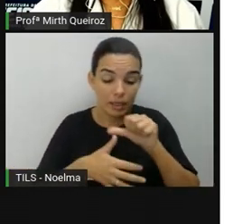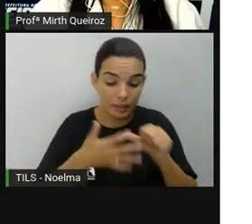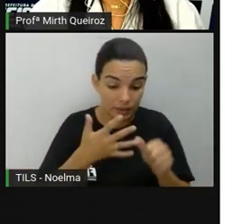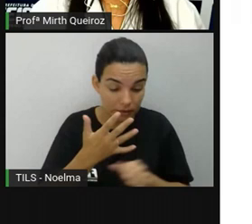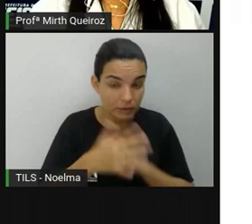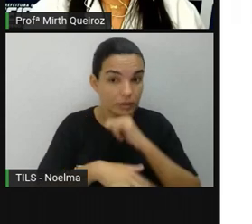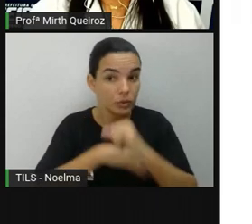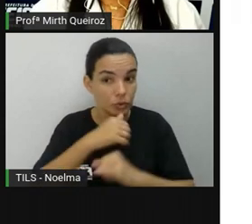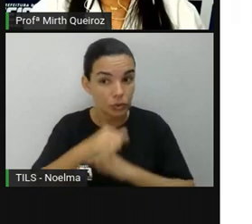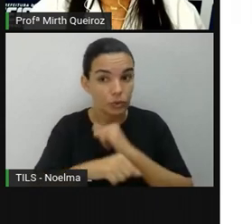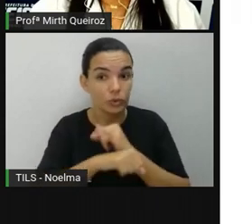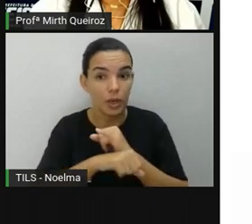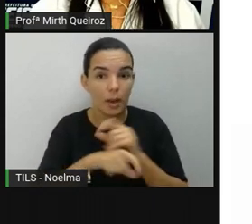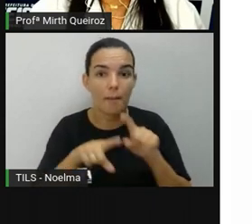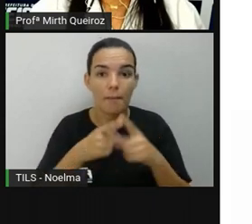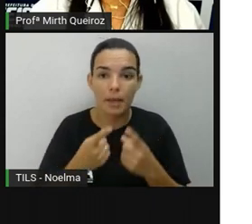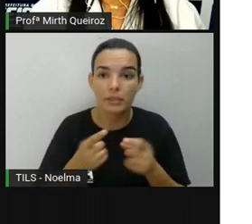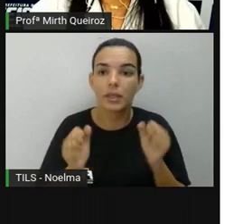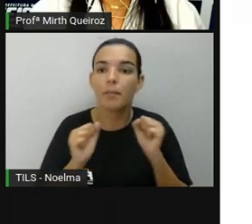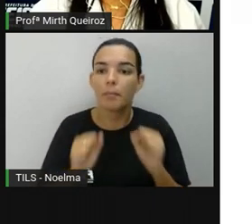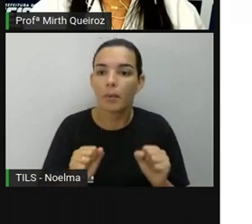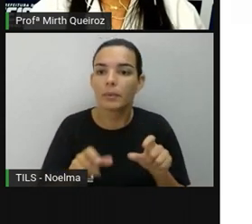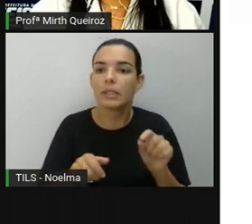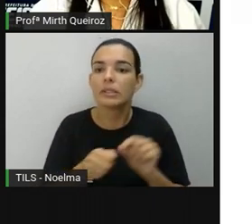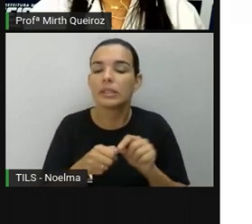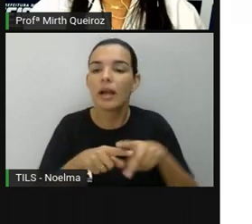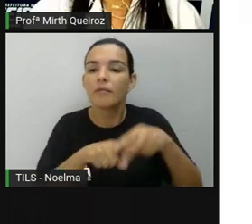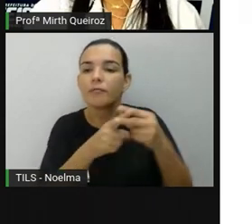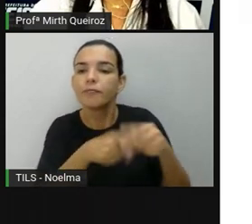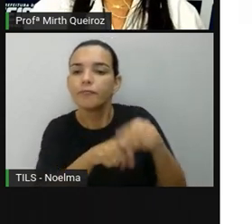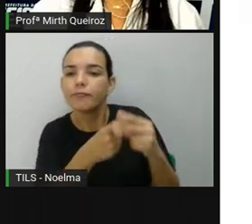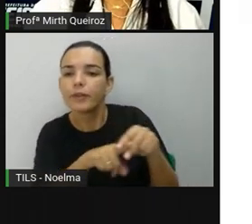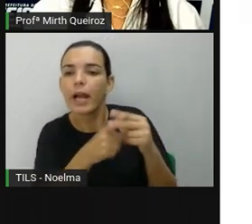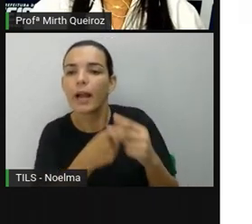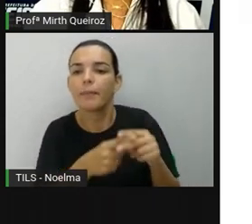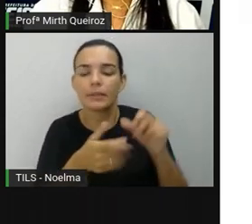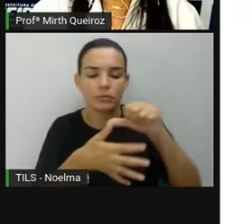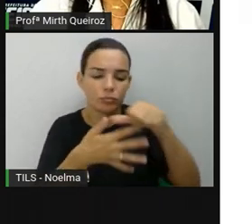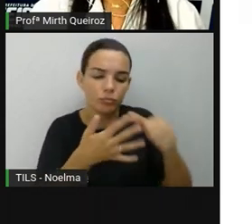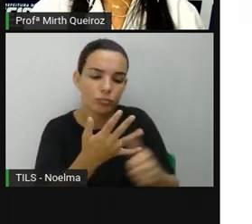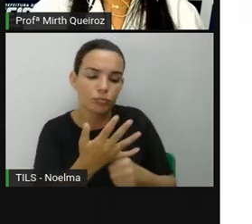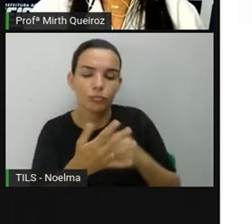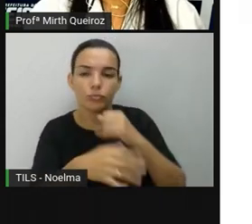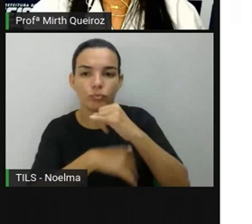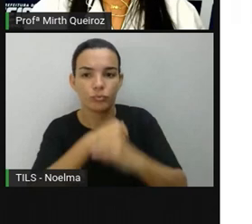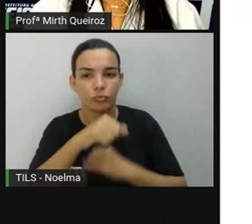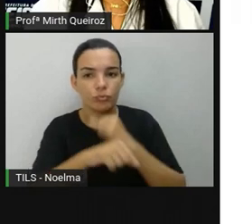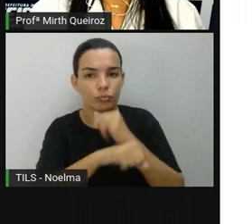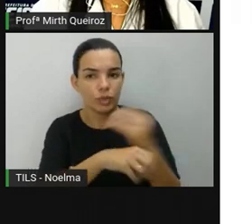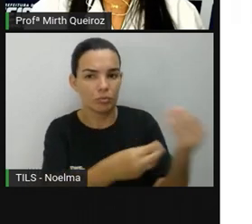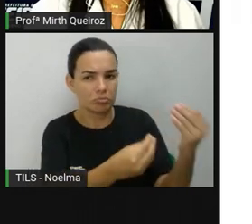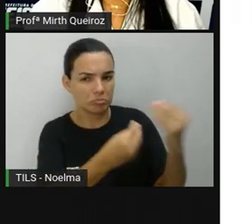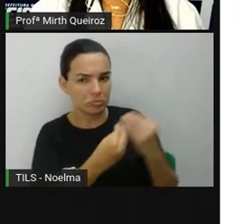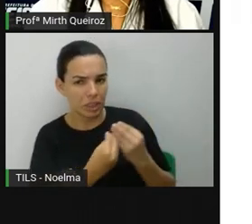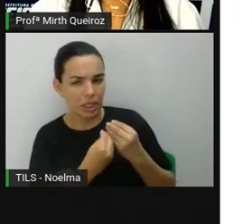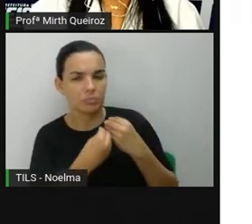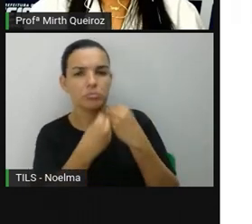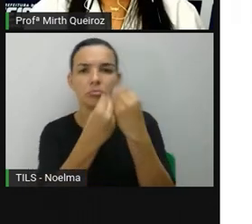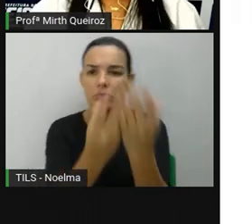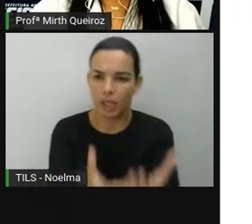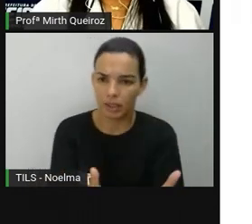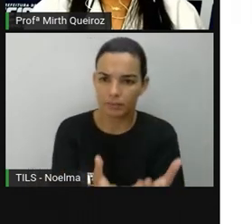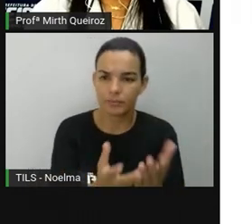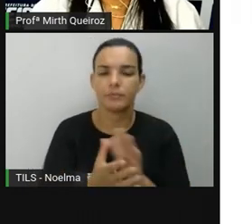social, mas igualmente das próprias ferramentas que essas redes sociais elas vão